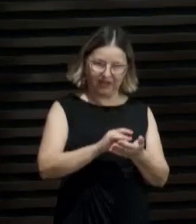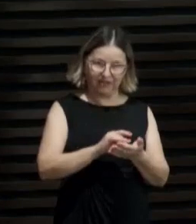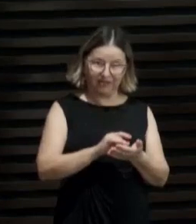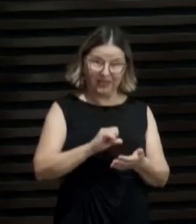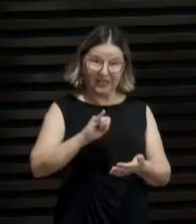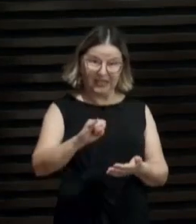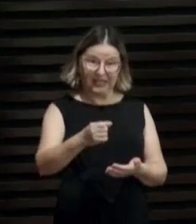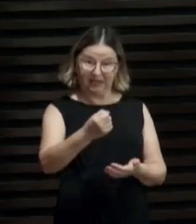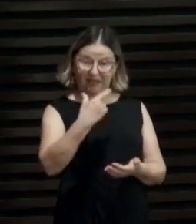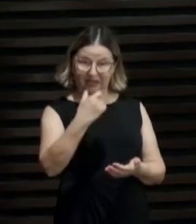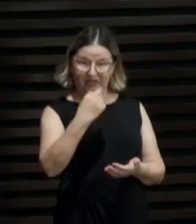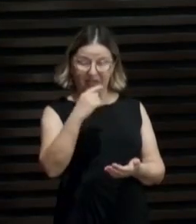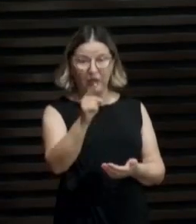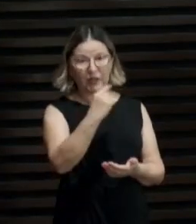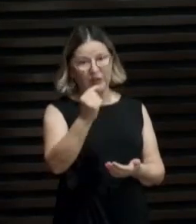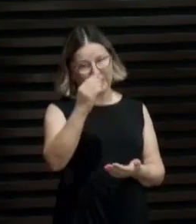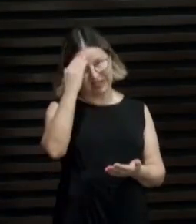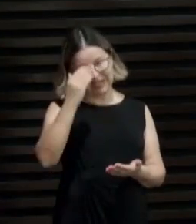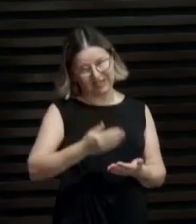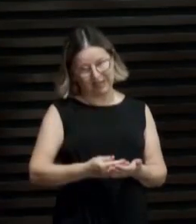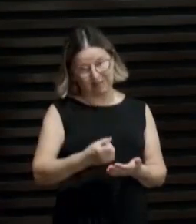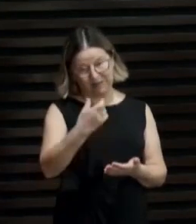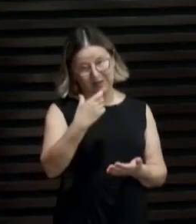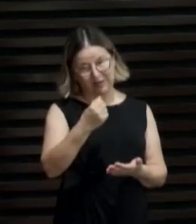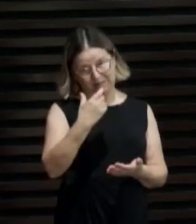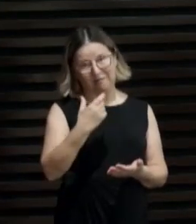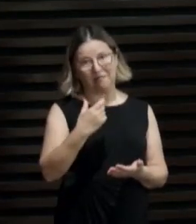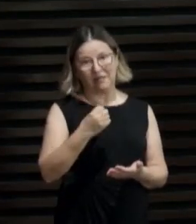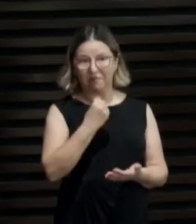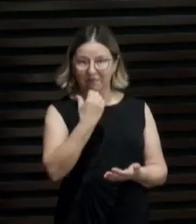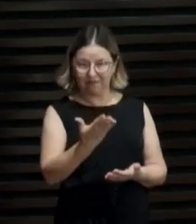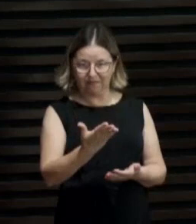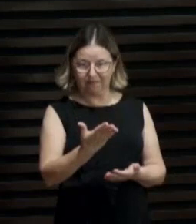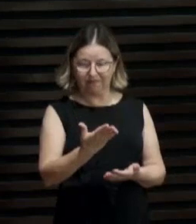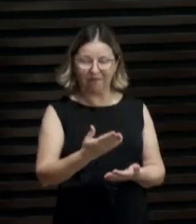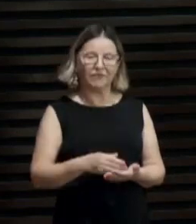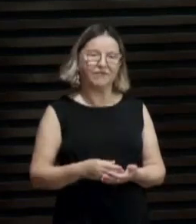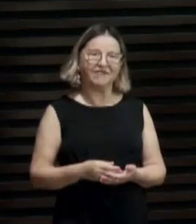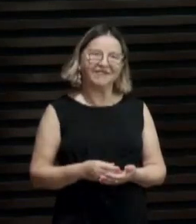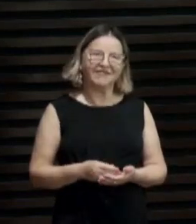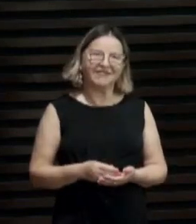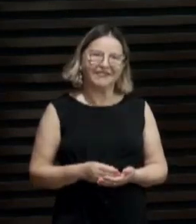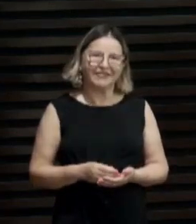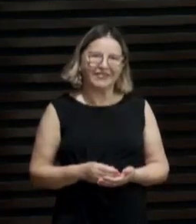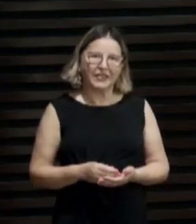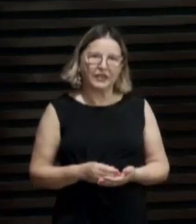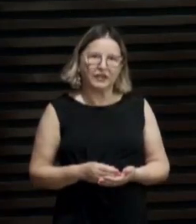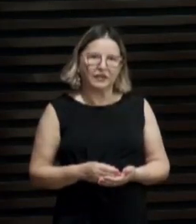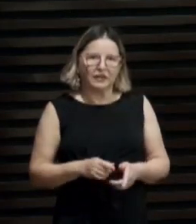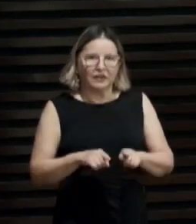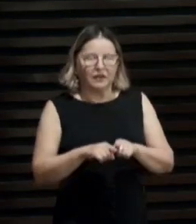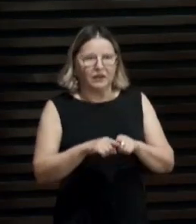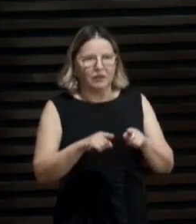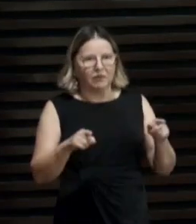tomarmos, nós estamos acreditando que aquele remédio pode resolver o nosso problema. Mas quão infantil